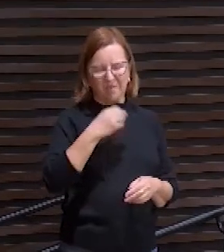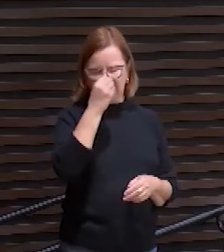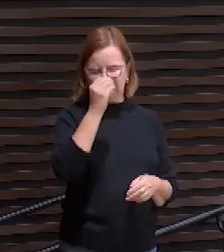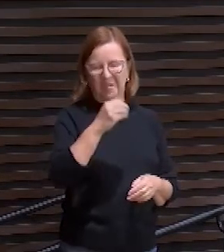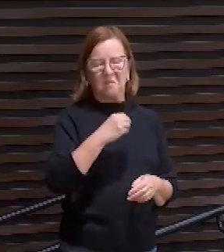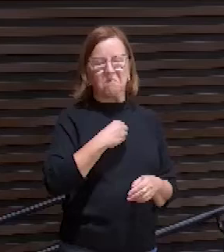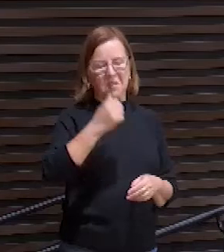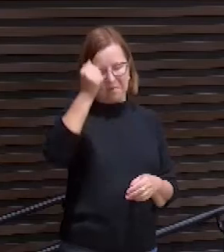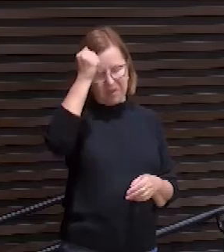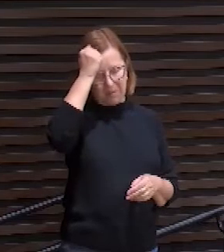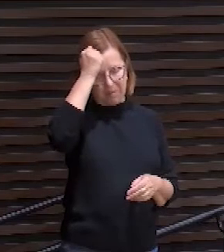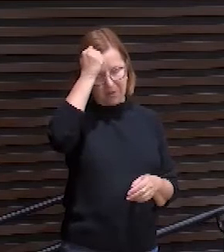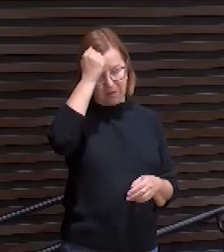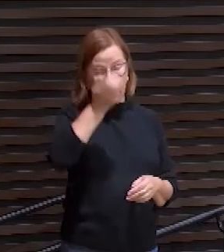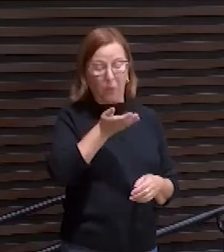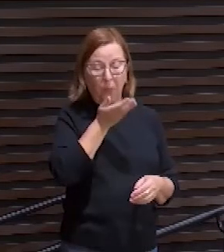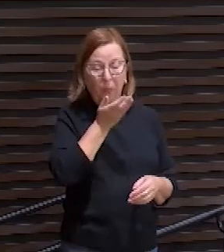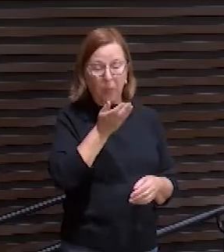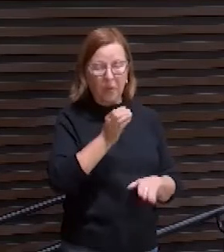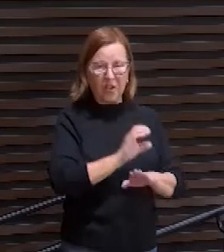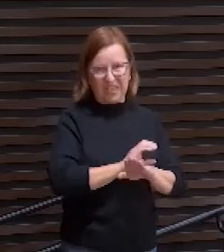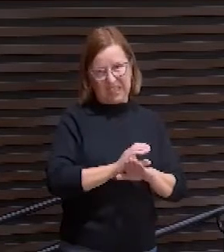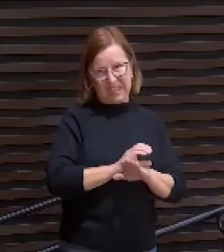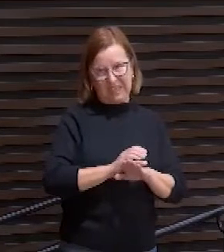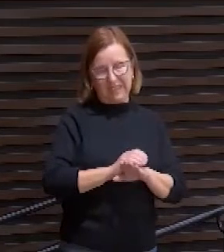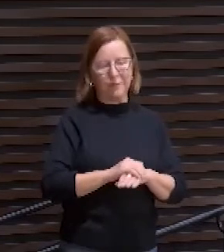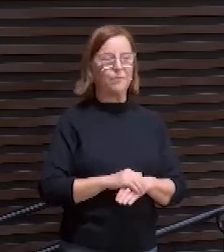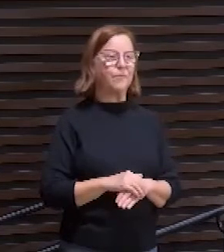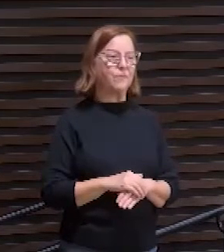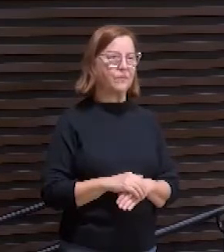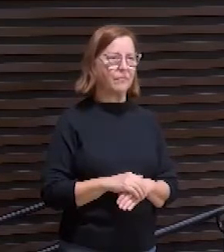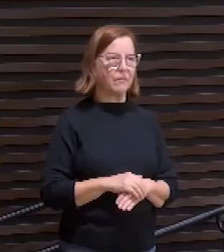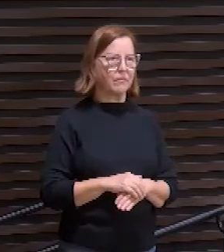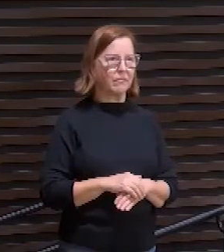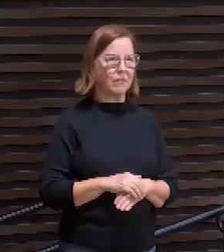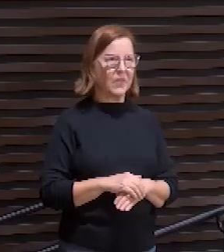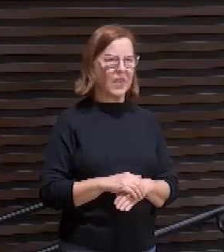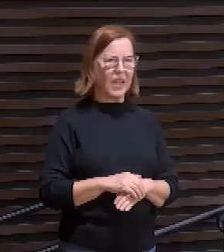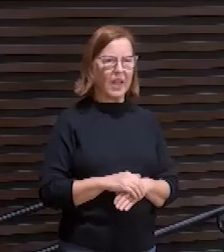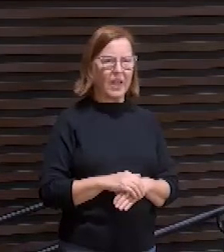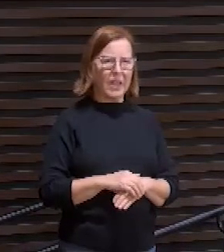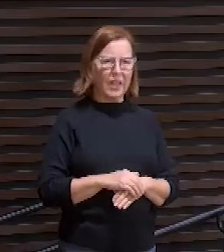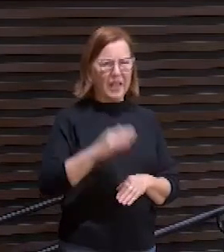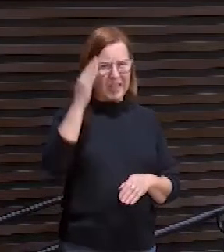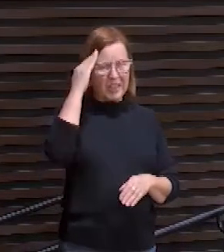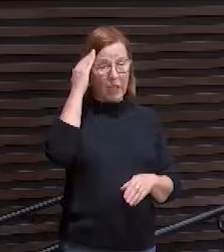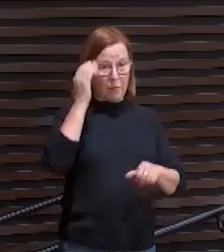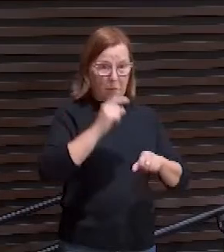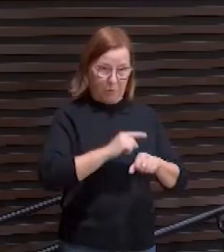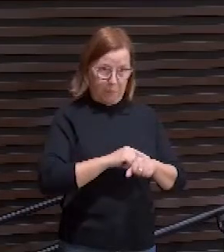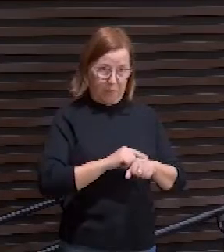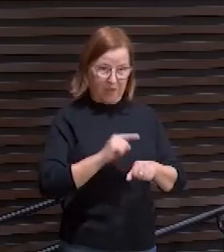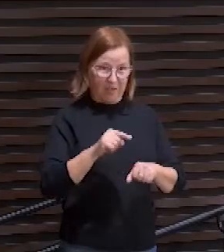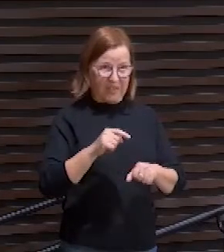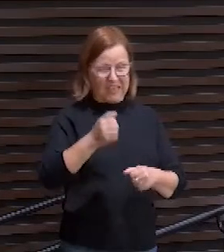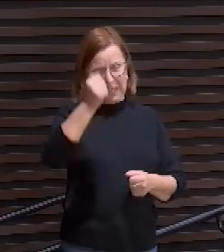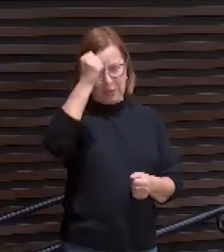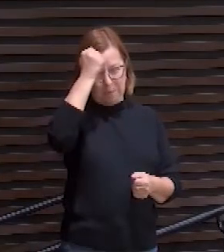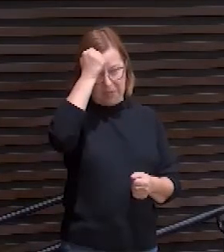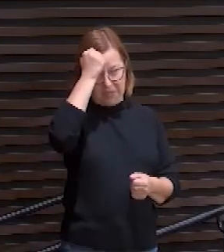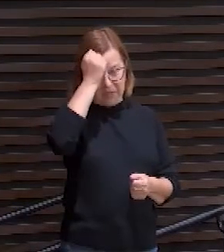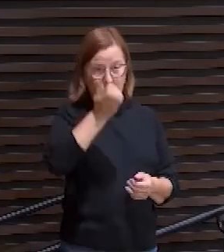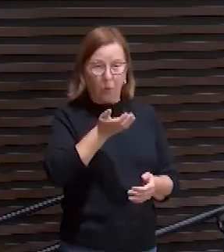É isso. Sabe quando que você vai se arrepender no pó e na cinza? Quando você entender qual